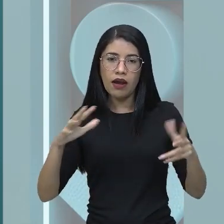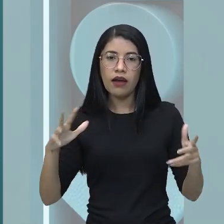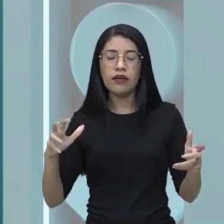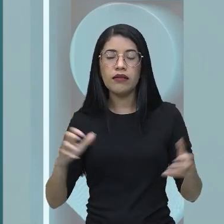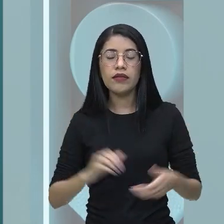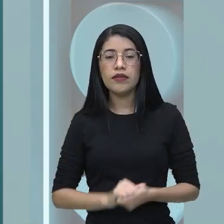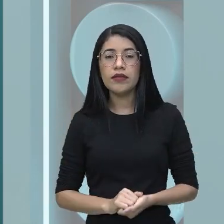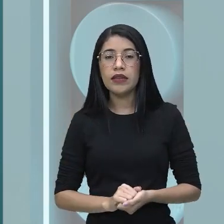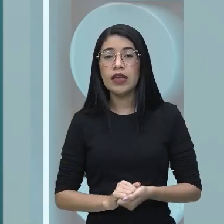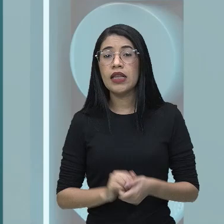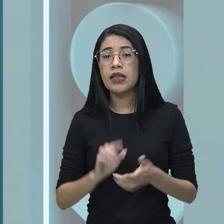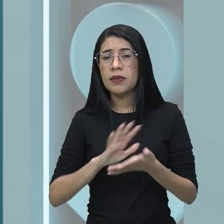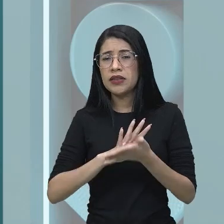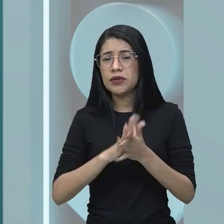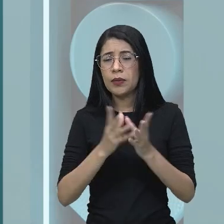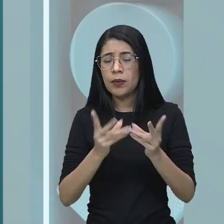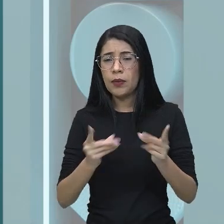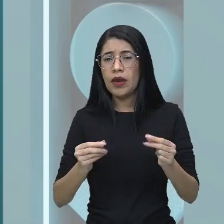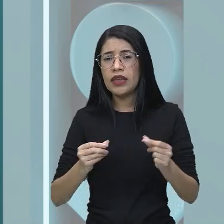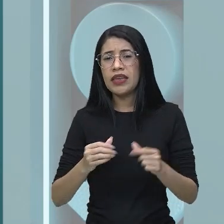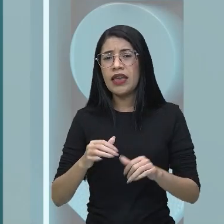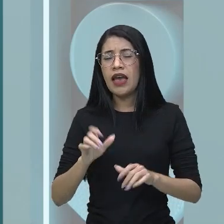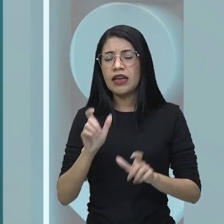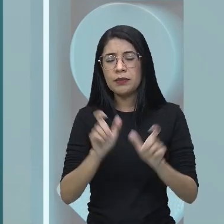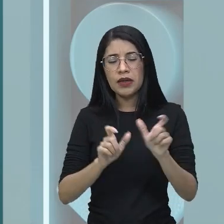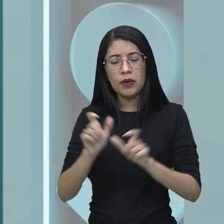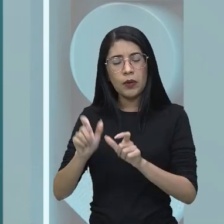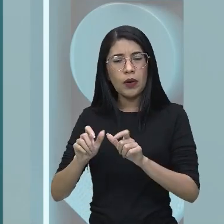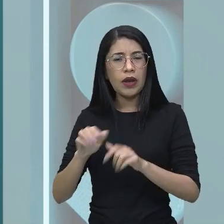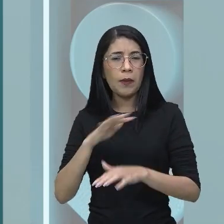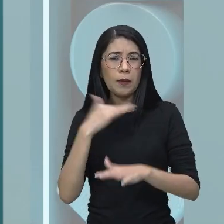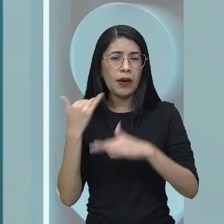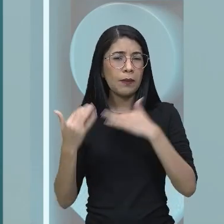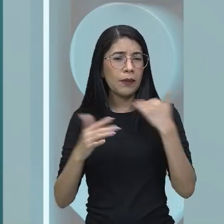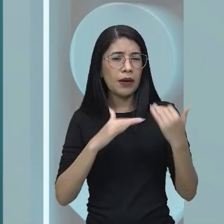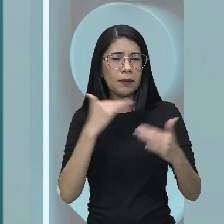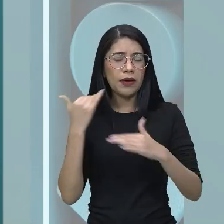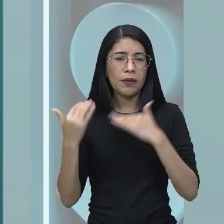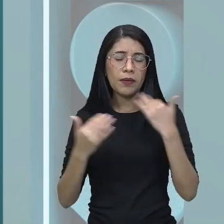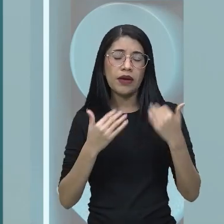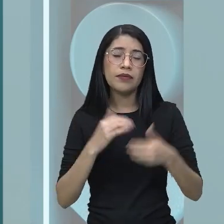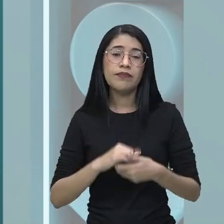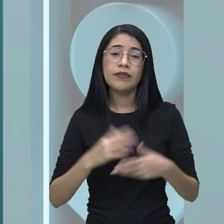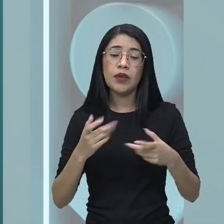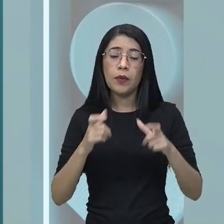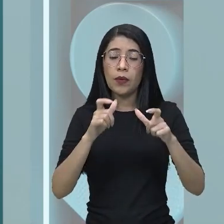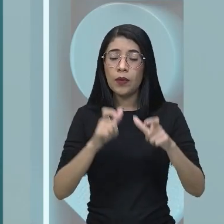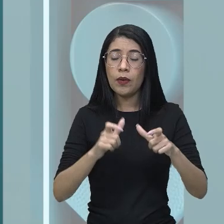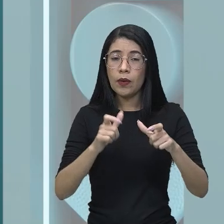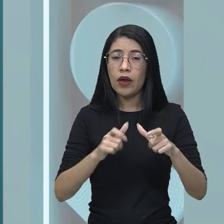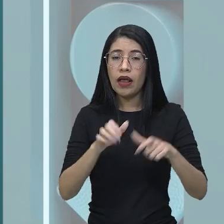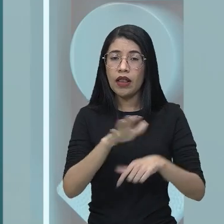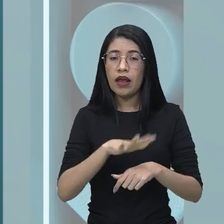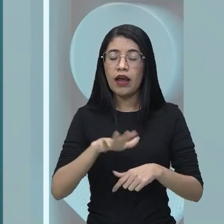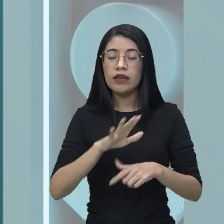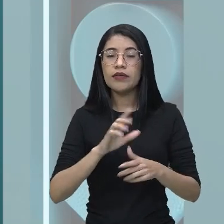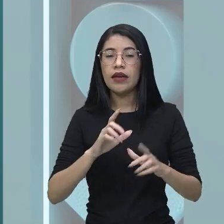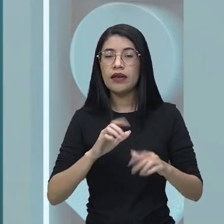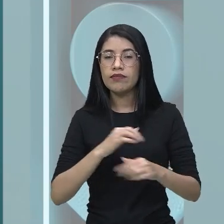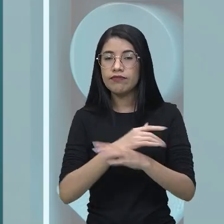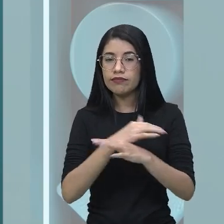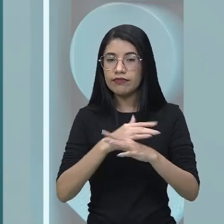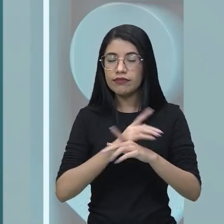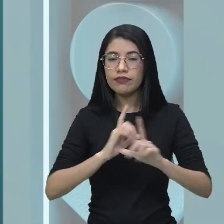destruição e que acabou com a vida de muitas pessoas então perceba que a cidade de Hiroshima e a cidade de nagasa também foram as grandes